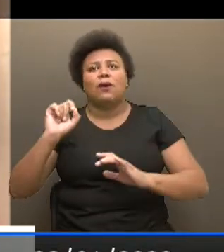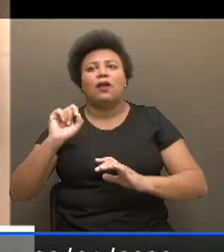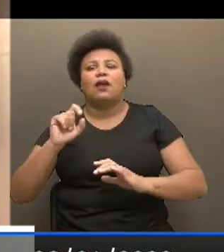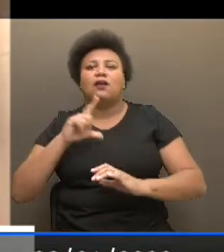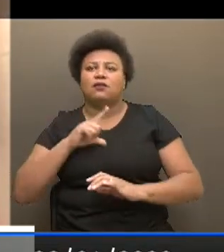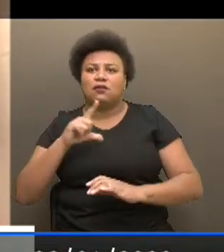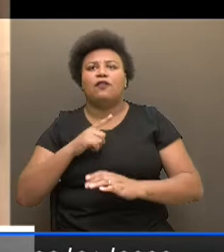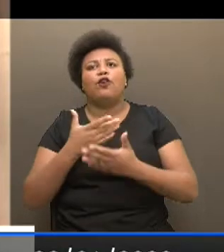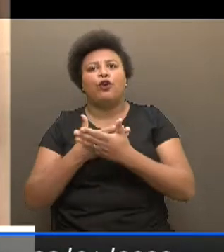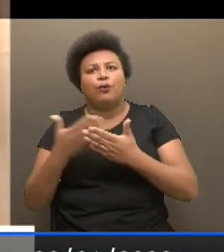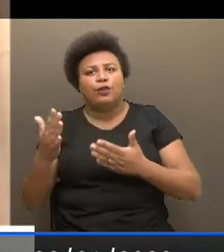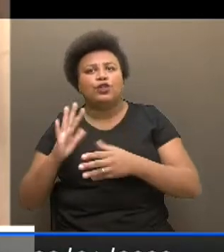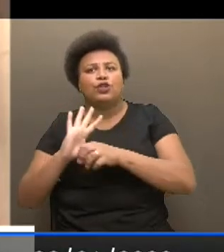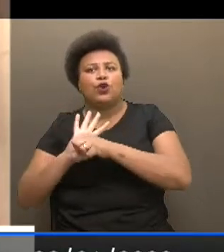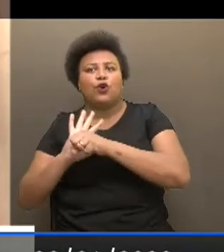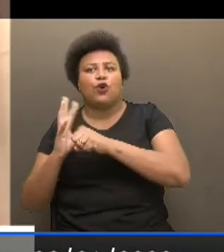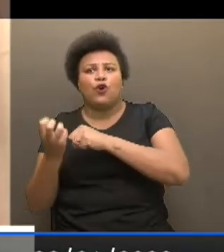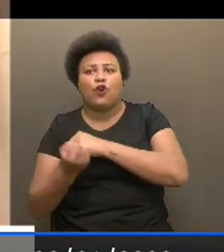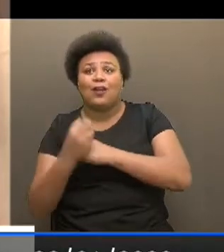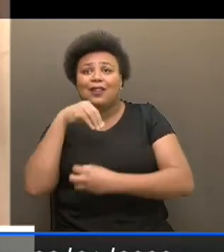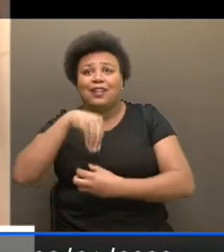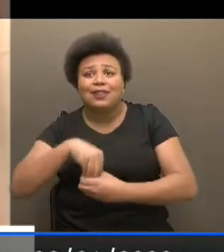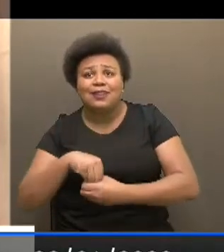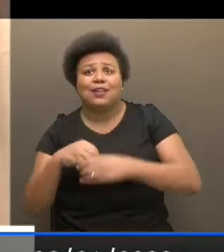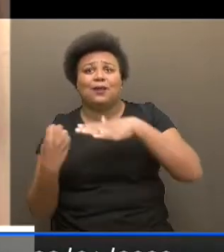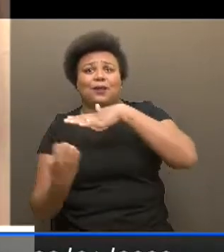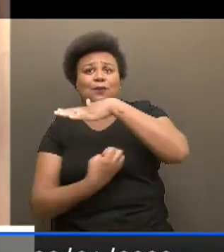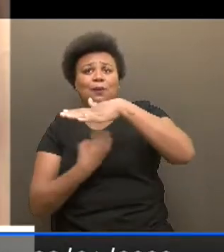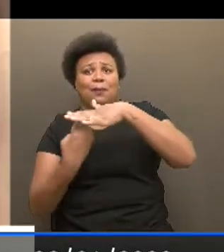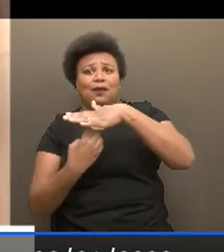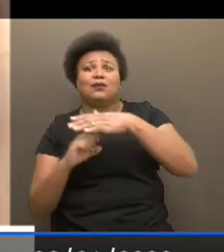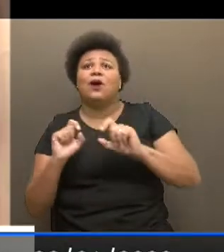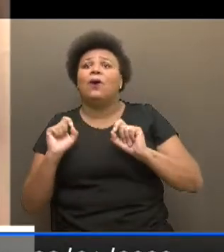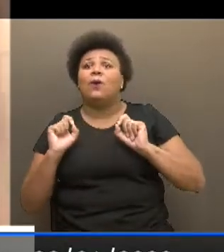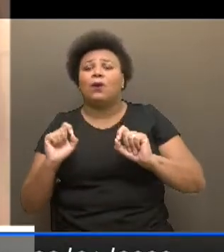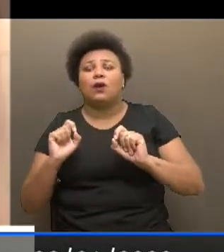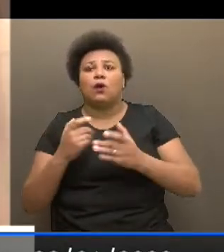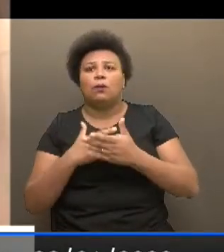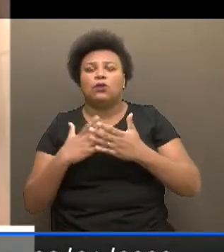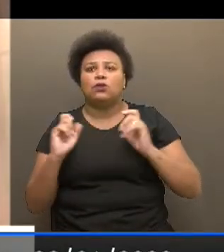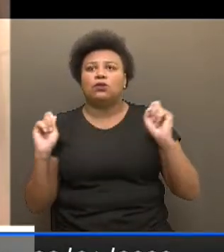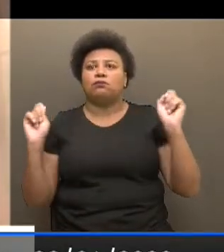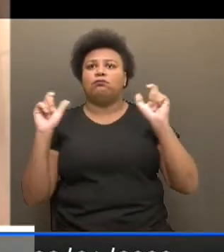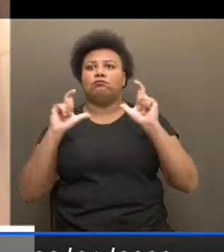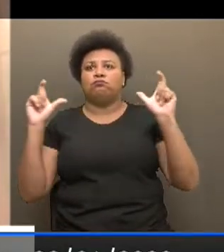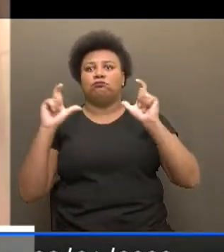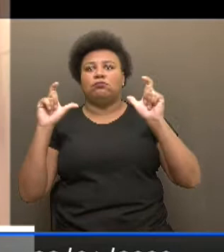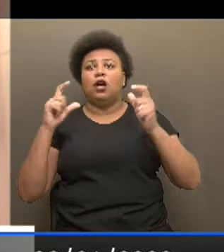de Covid dentro das empresas. Então, foi efetivamente alarmante para nós,